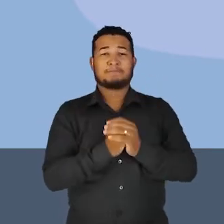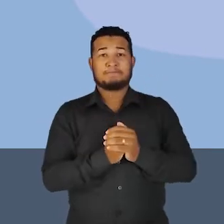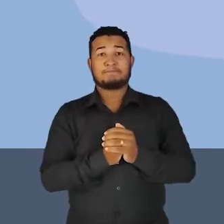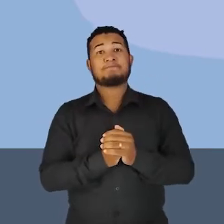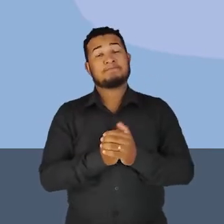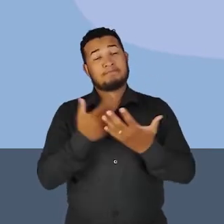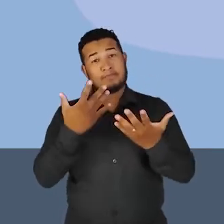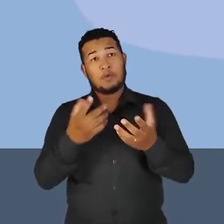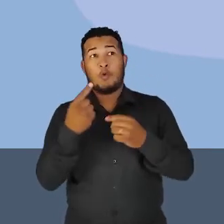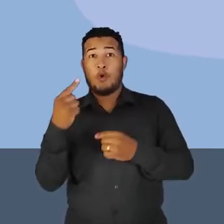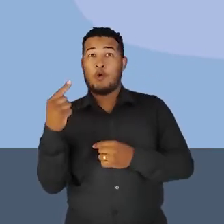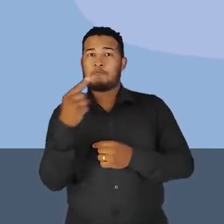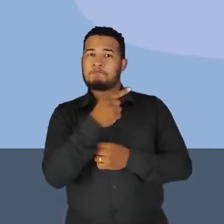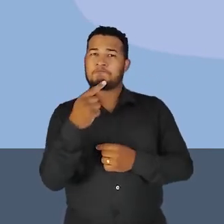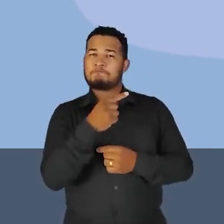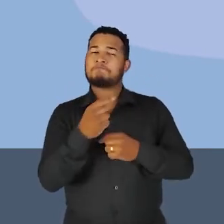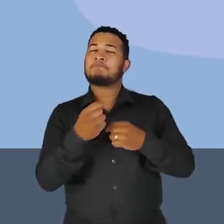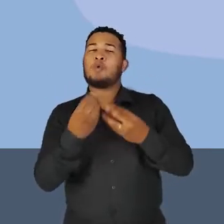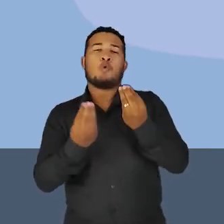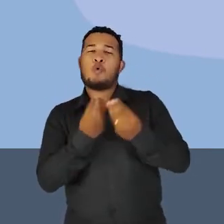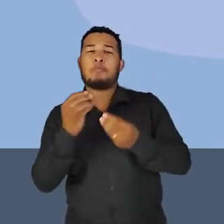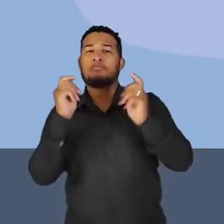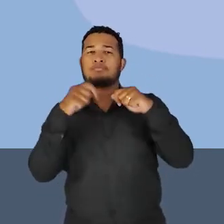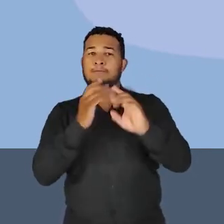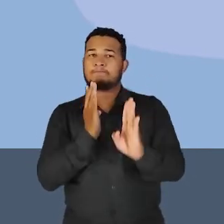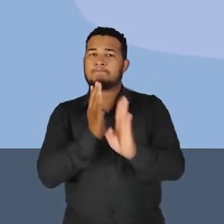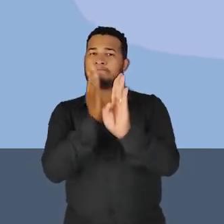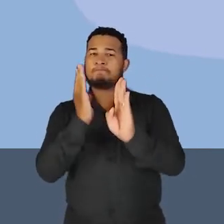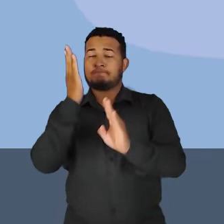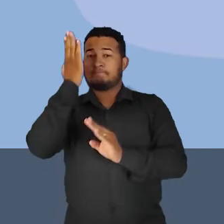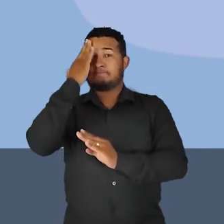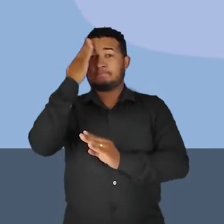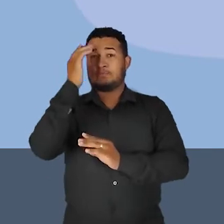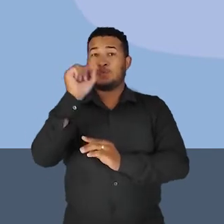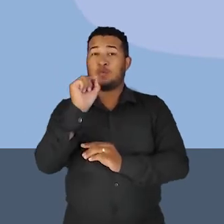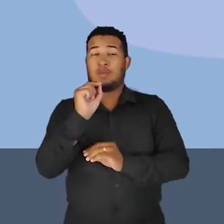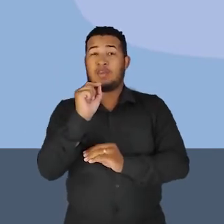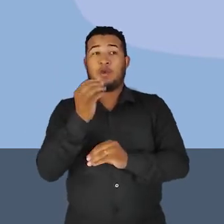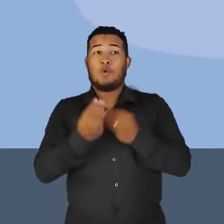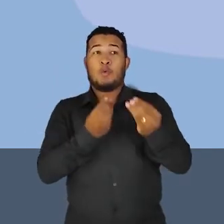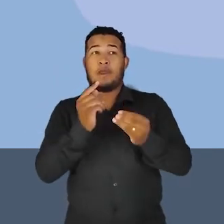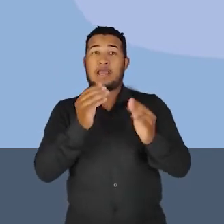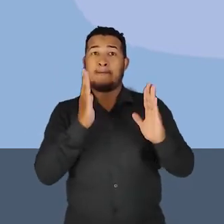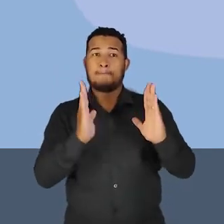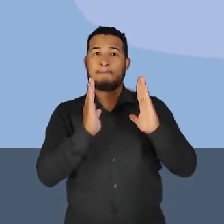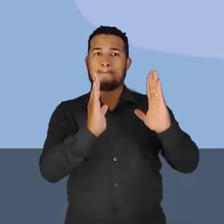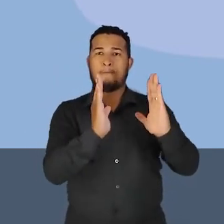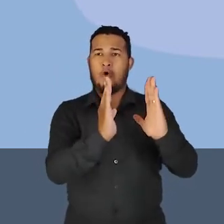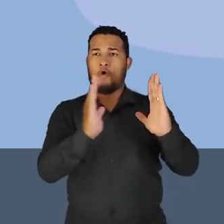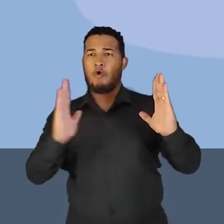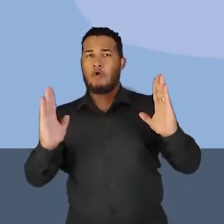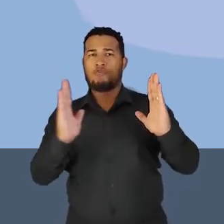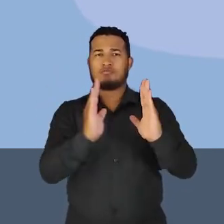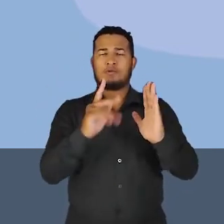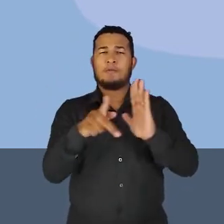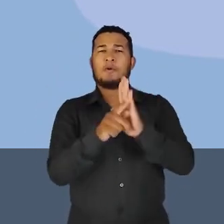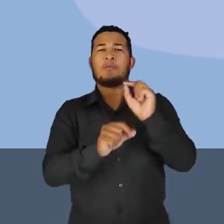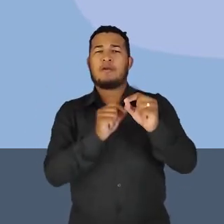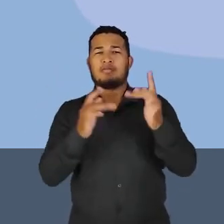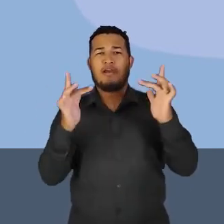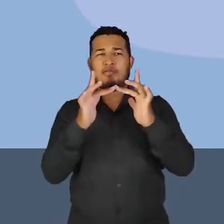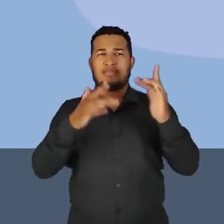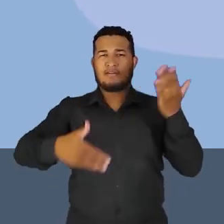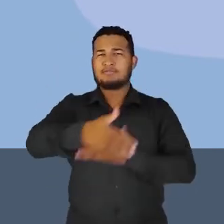caso, como que nós poderemos encontrar o módulo da interação destes dois vetores,